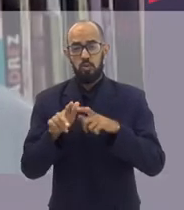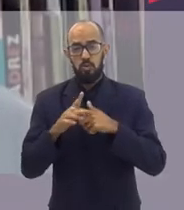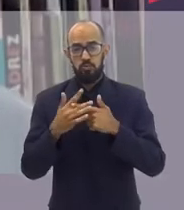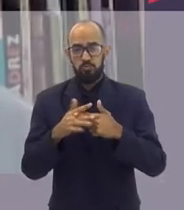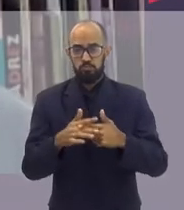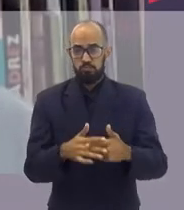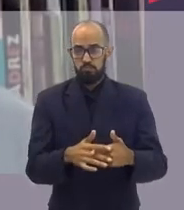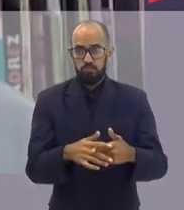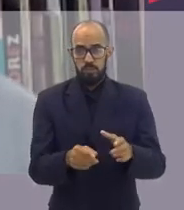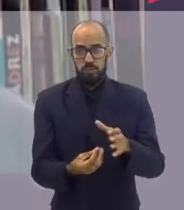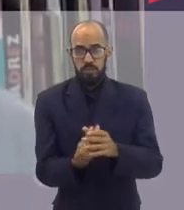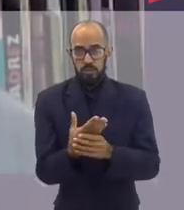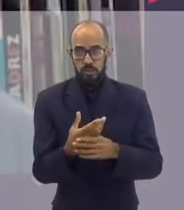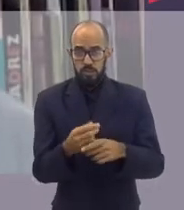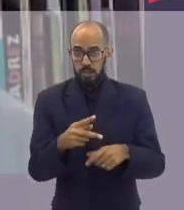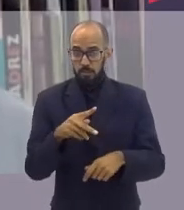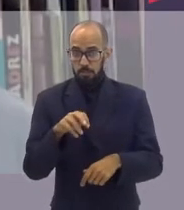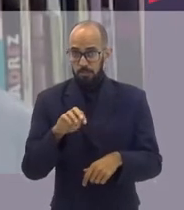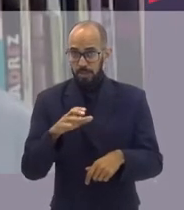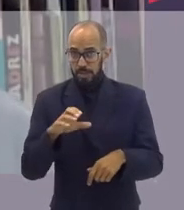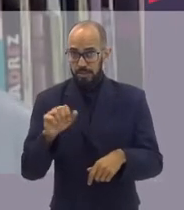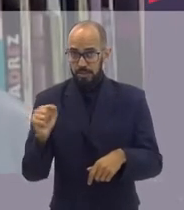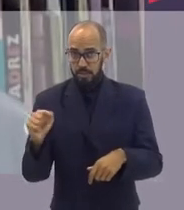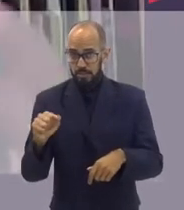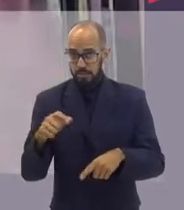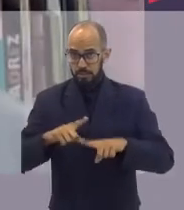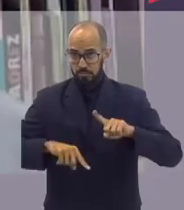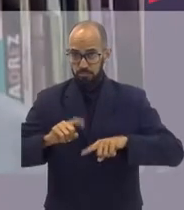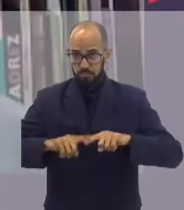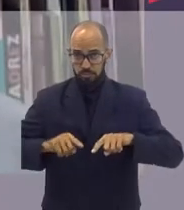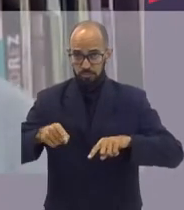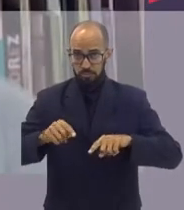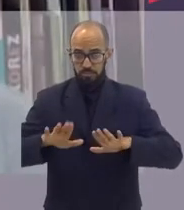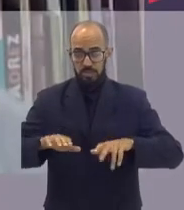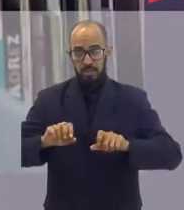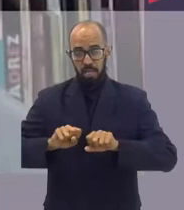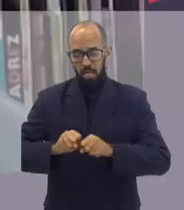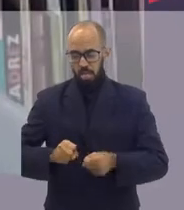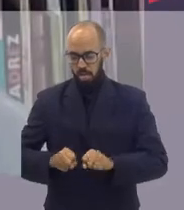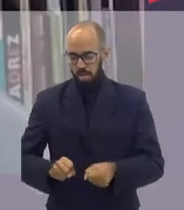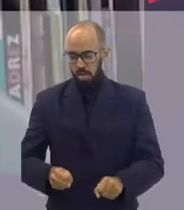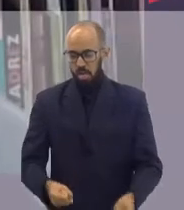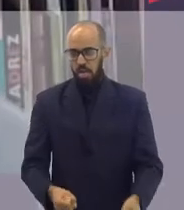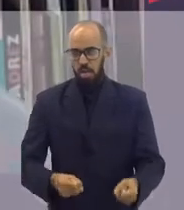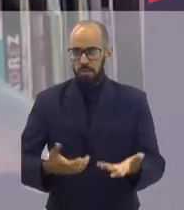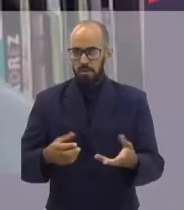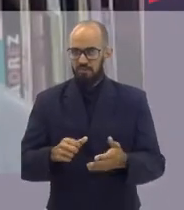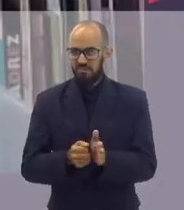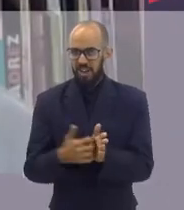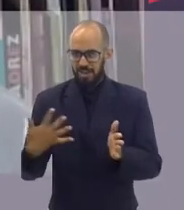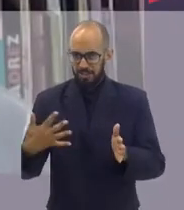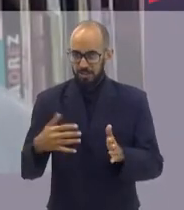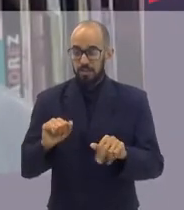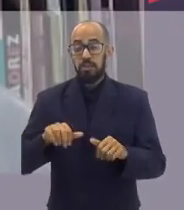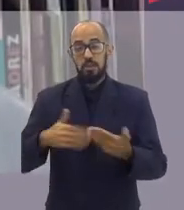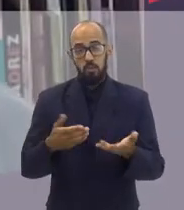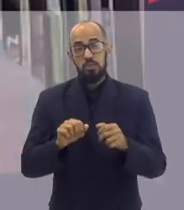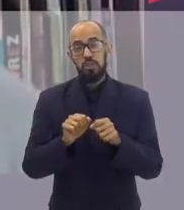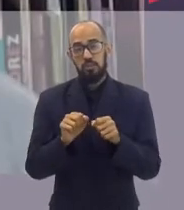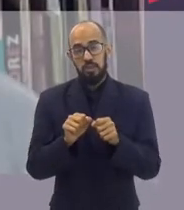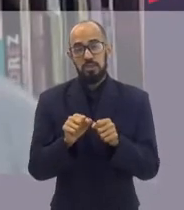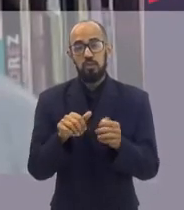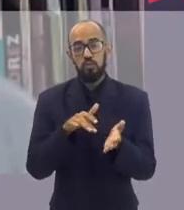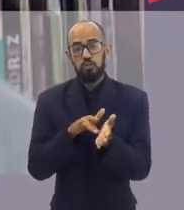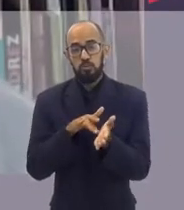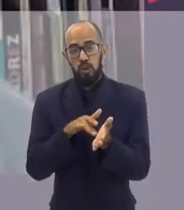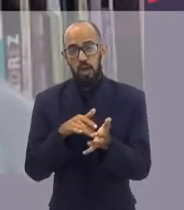de mecânica que faz peças. Só que o aluno chega lá e estraga um monte de peça antes de fazer a primeira. Então a gente está construindo um simulador para ele não estragar as